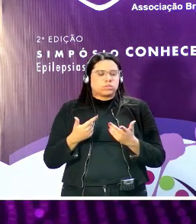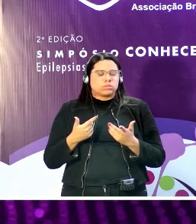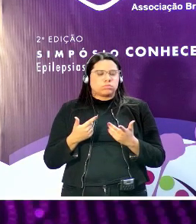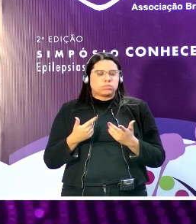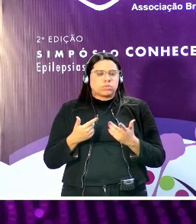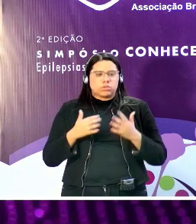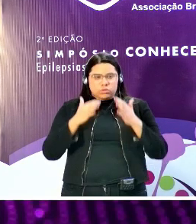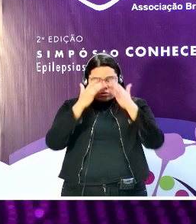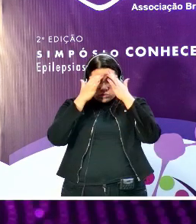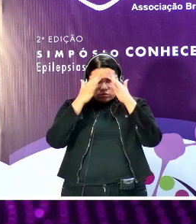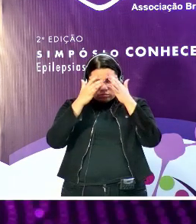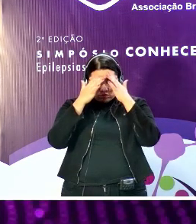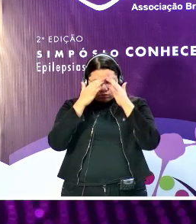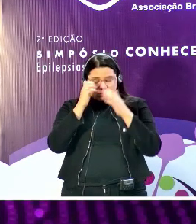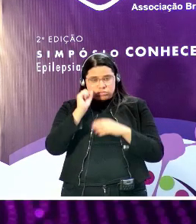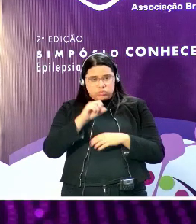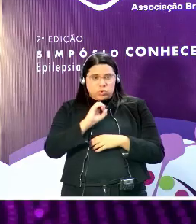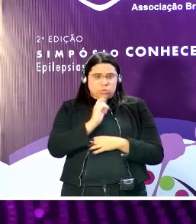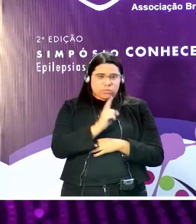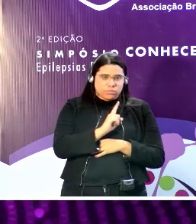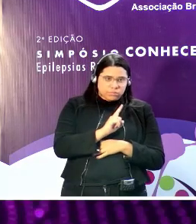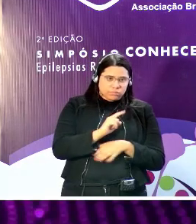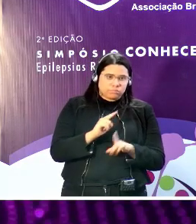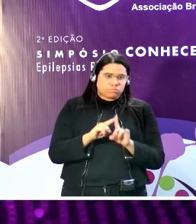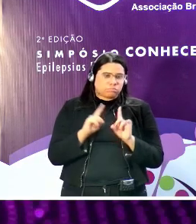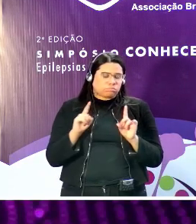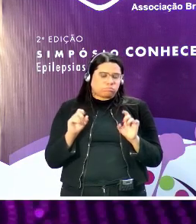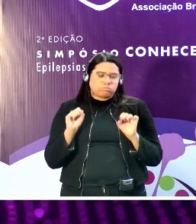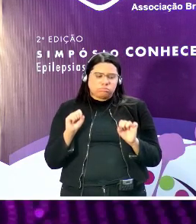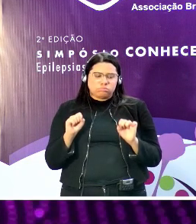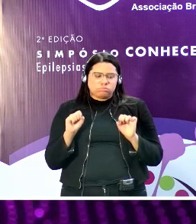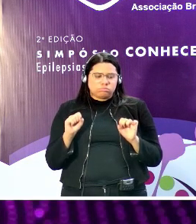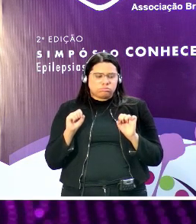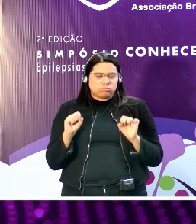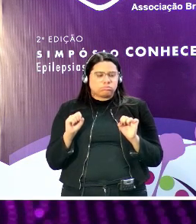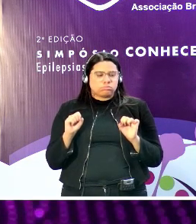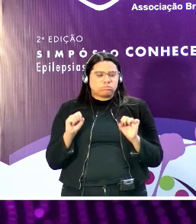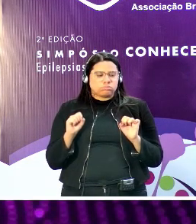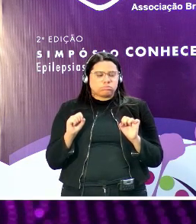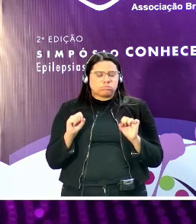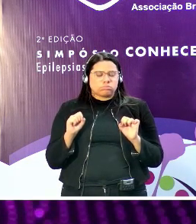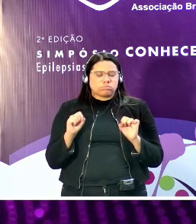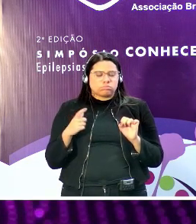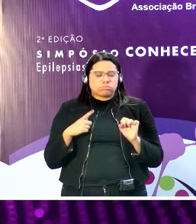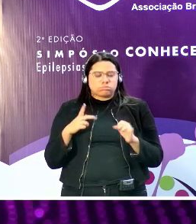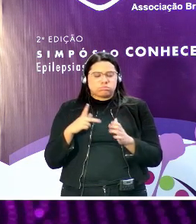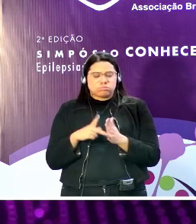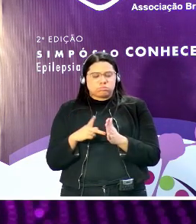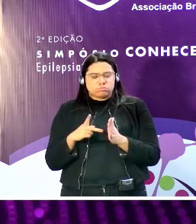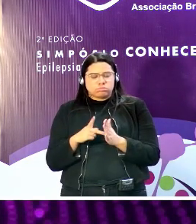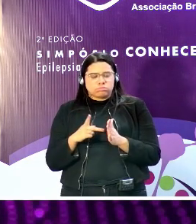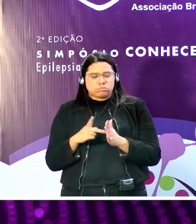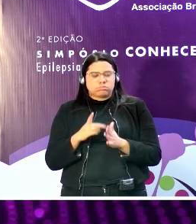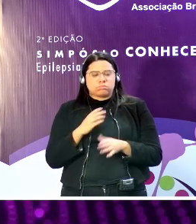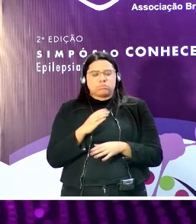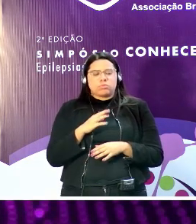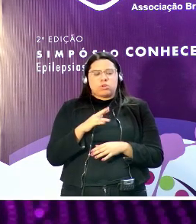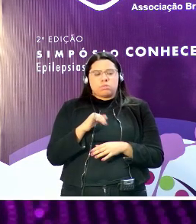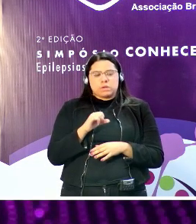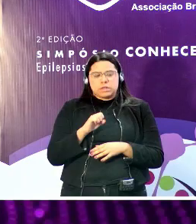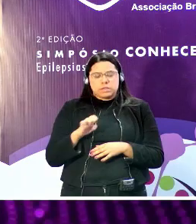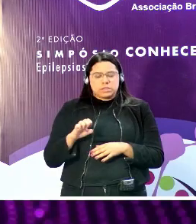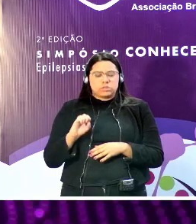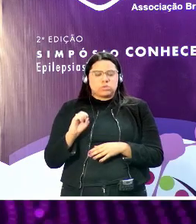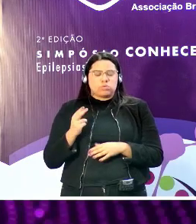não. Mas tudo isso tem que passar por esse ponto para que haja uma crise e outros episódios.